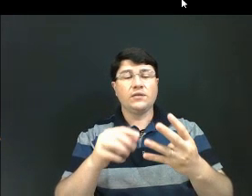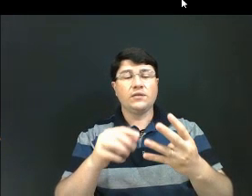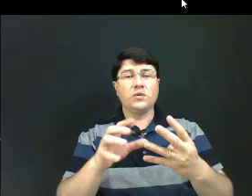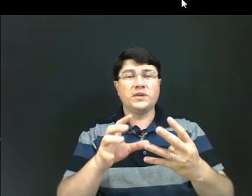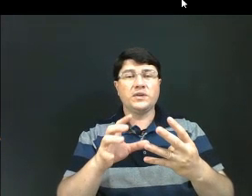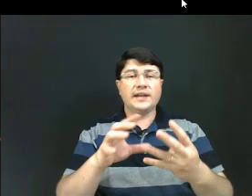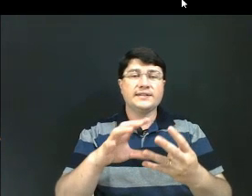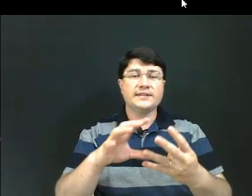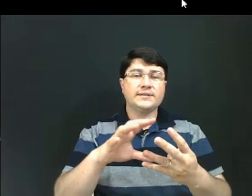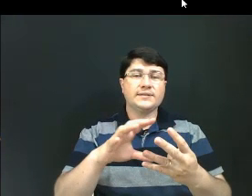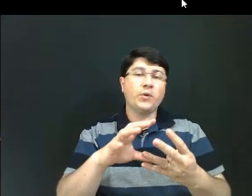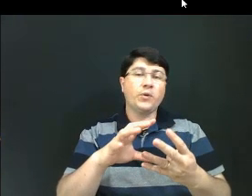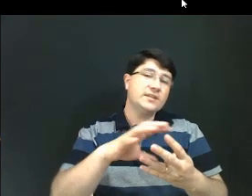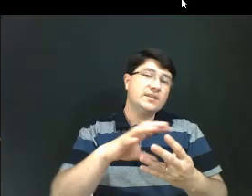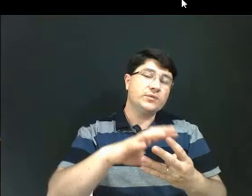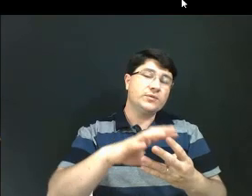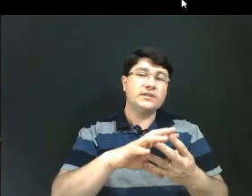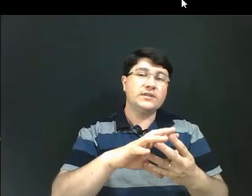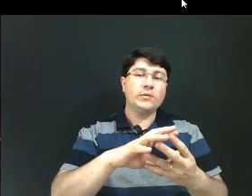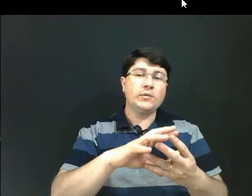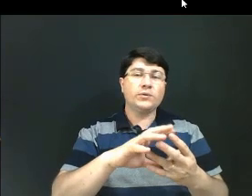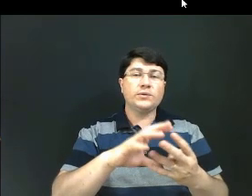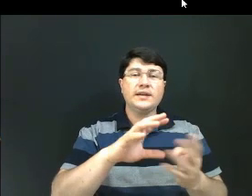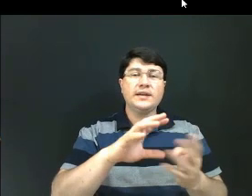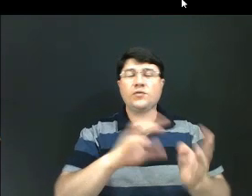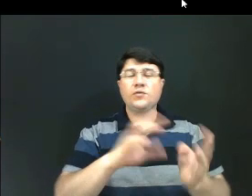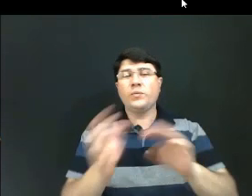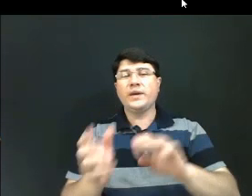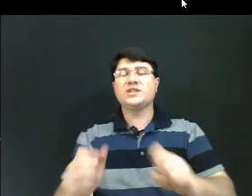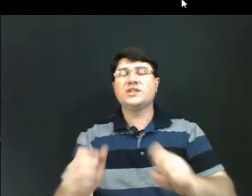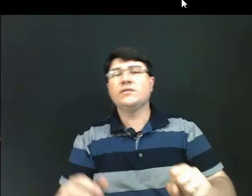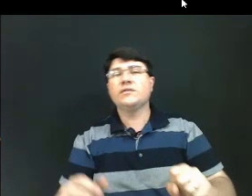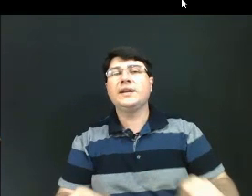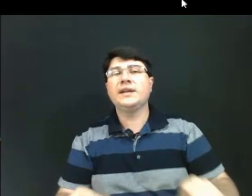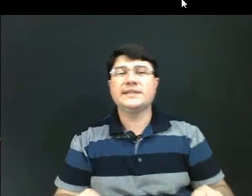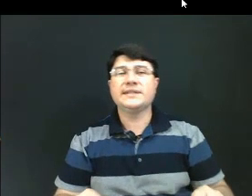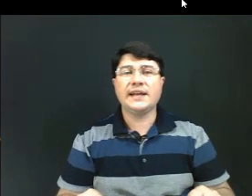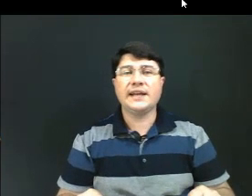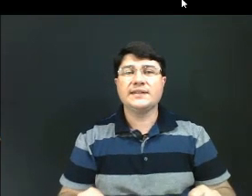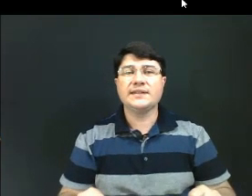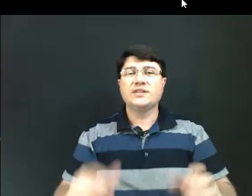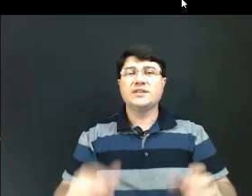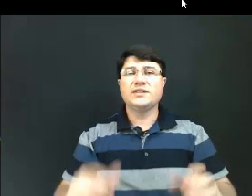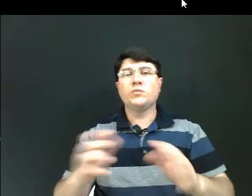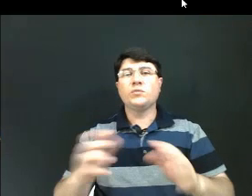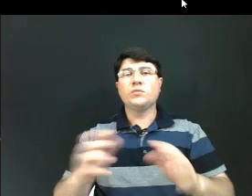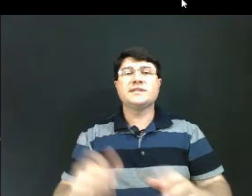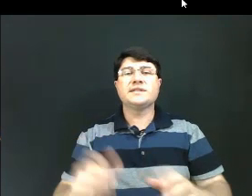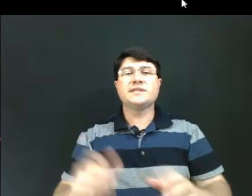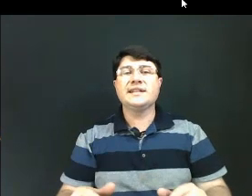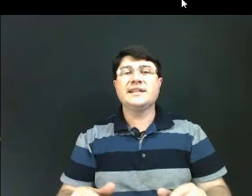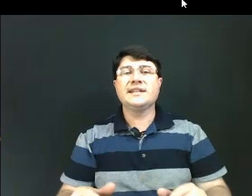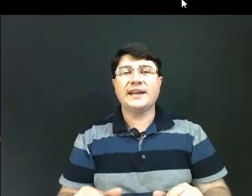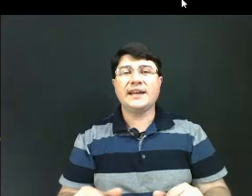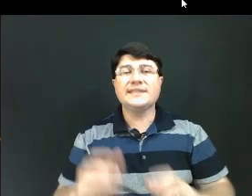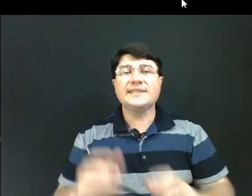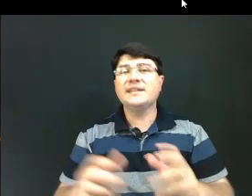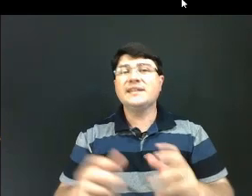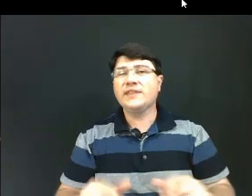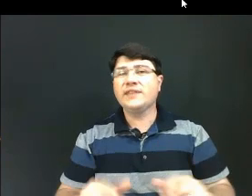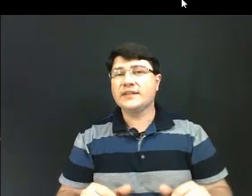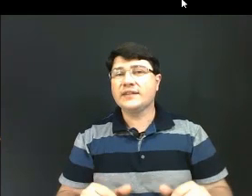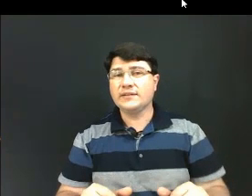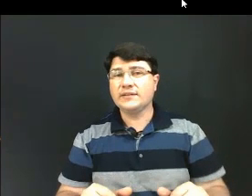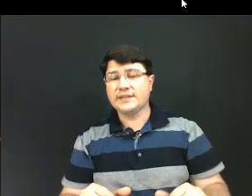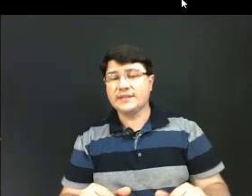identidade, como que eles podem ser produzidos em língua portuguesa e um comparativo com a língua de sinais, de como sinalizar